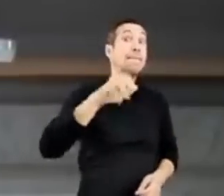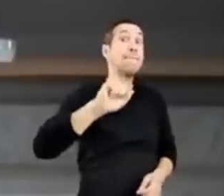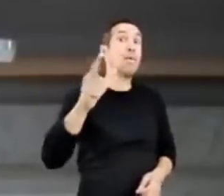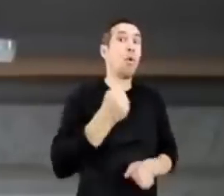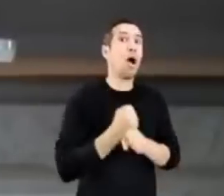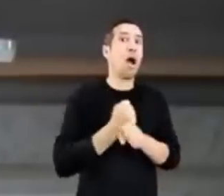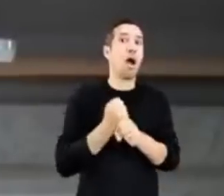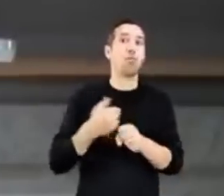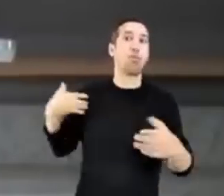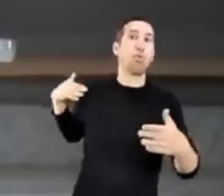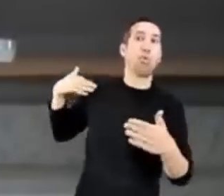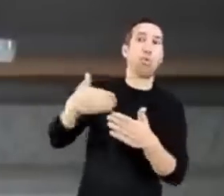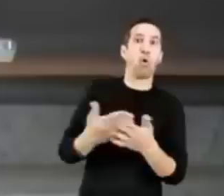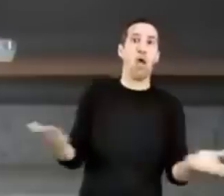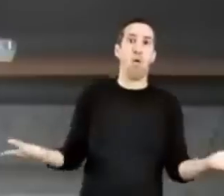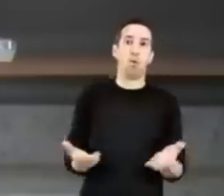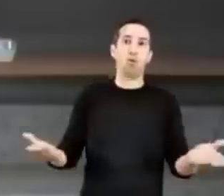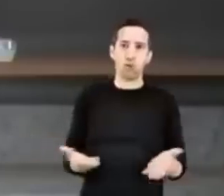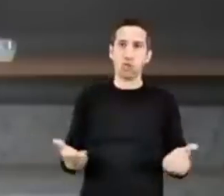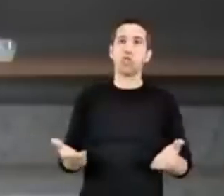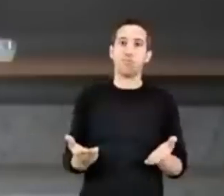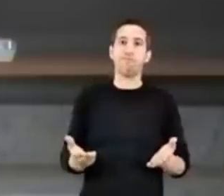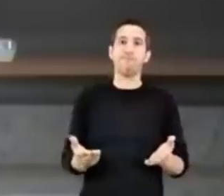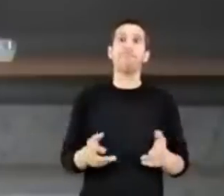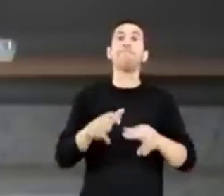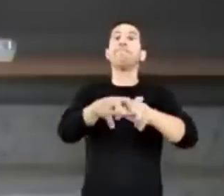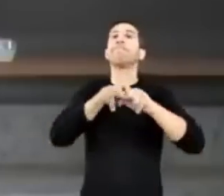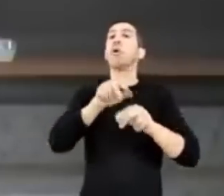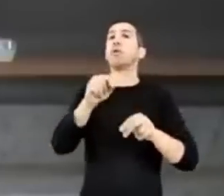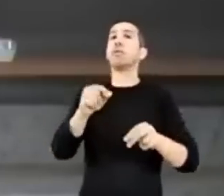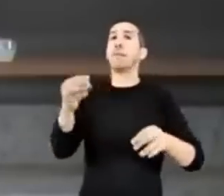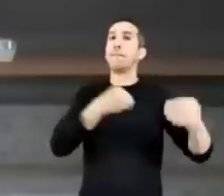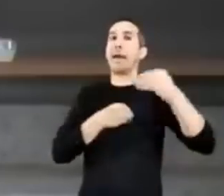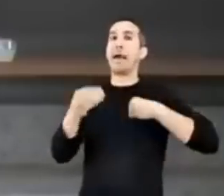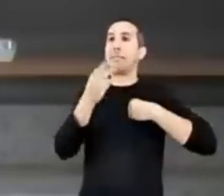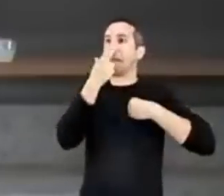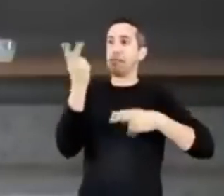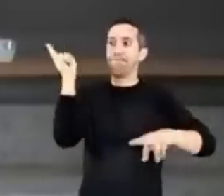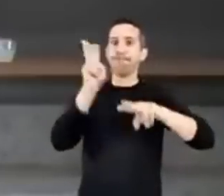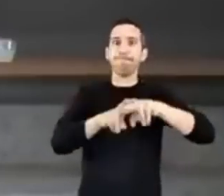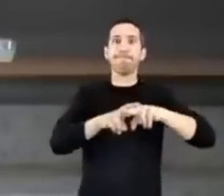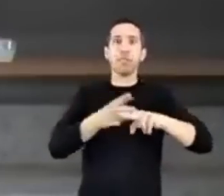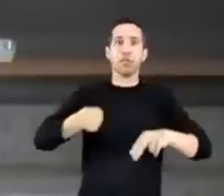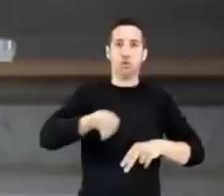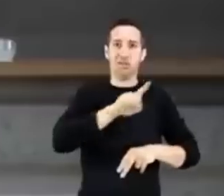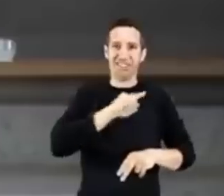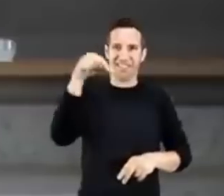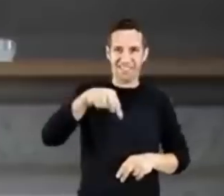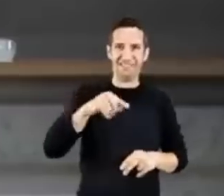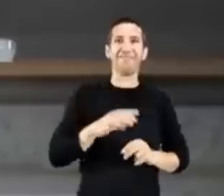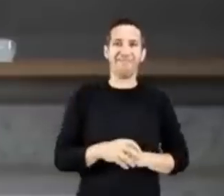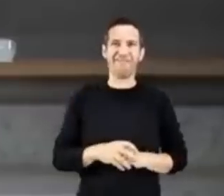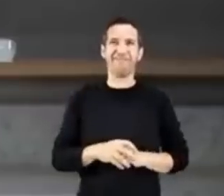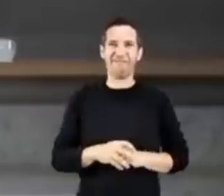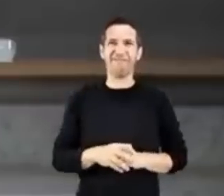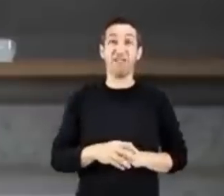pecado nos confirmou aqui nós estamos no distanciamento E já mais de 6